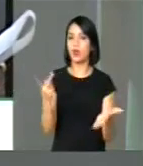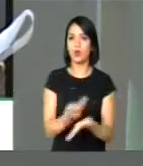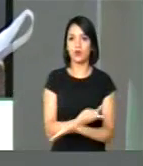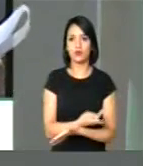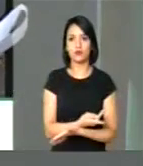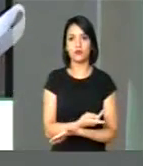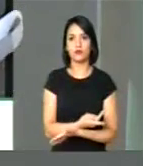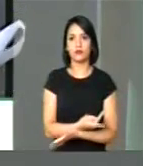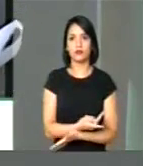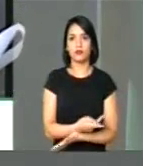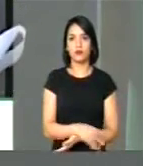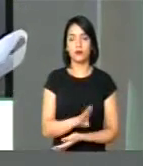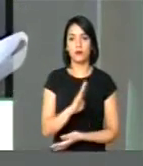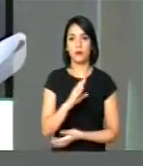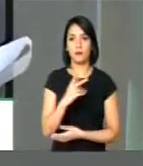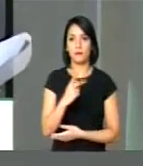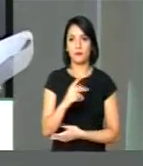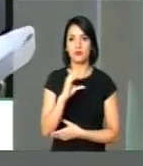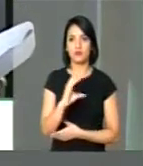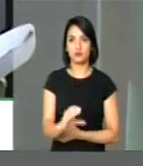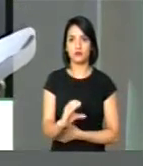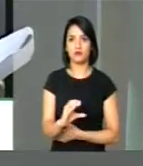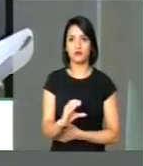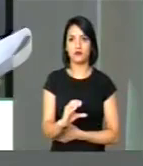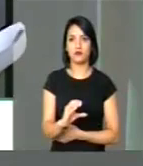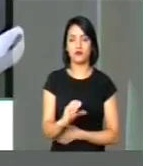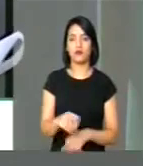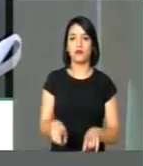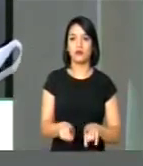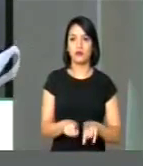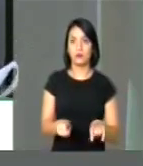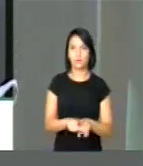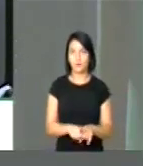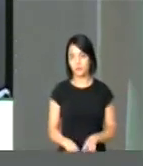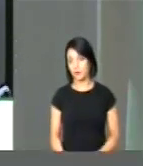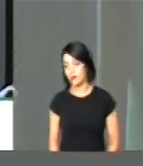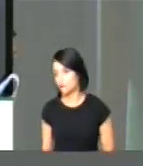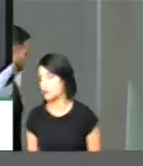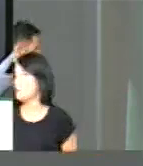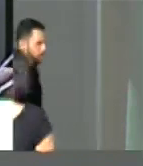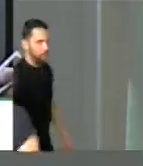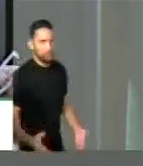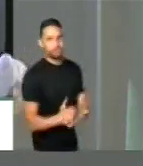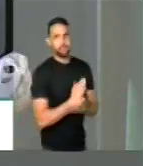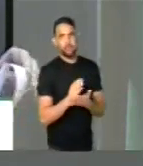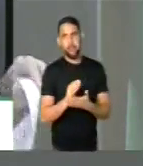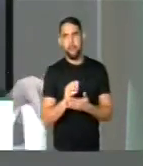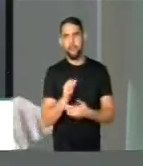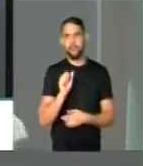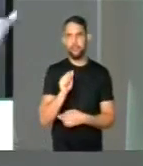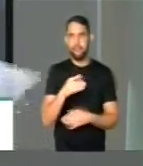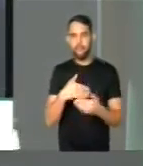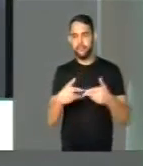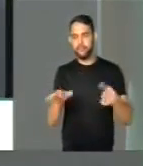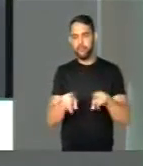ao PPC, manter vinculado ao salário mínimo, e a pensão por morte,